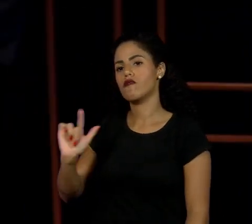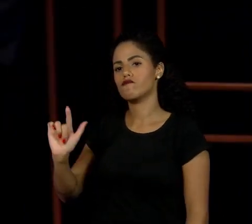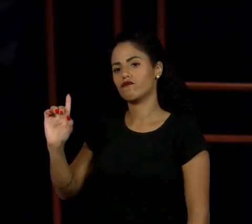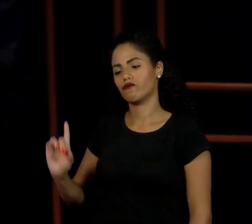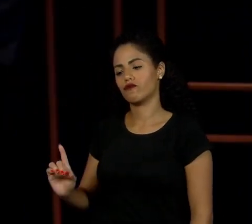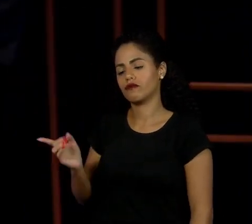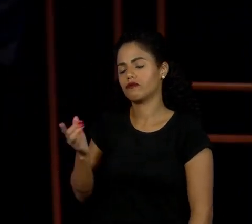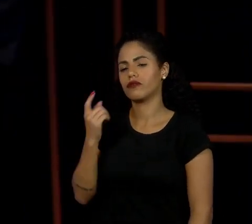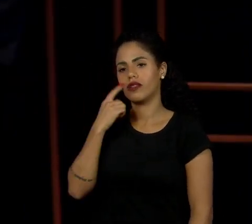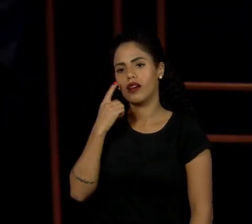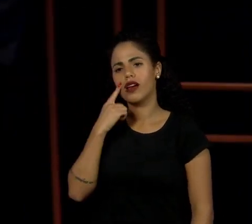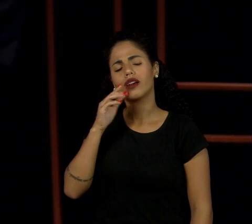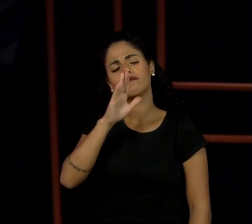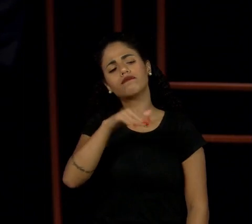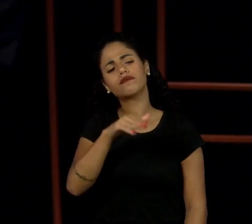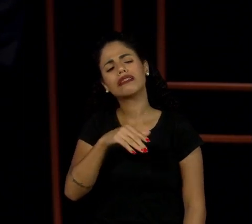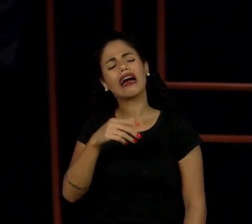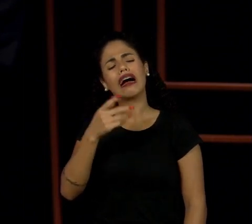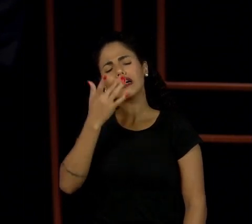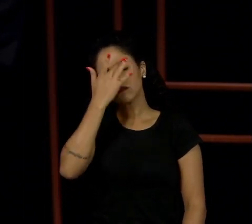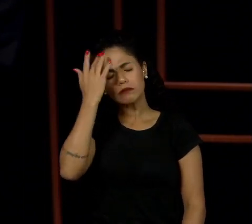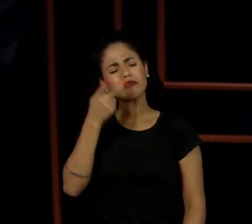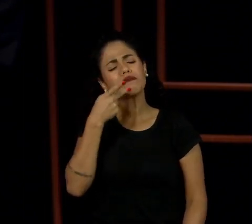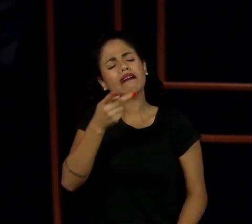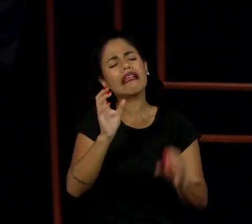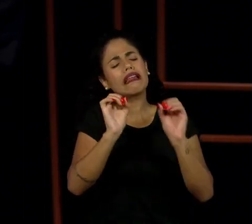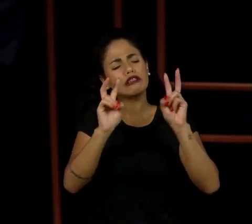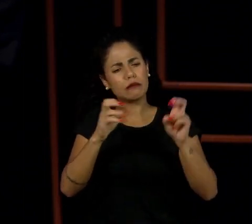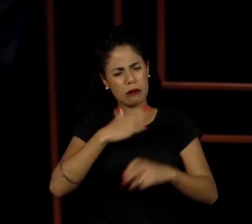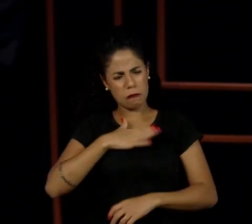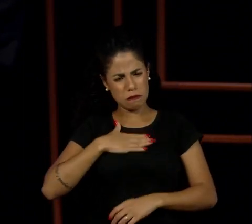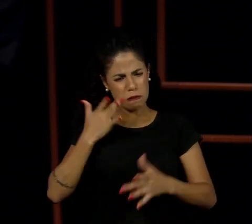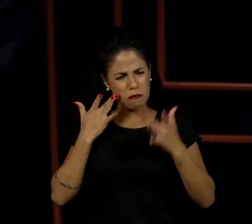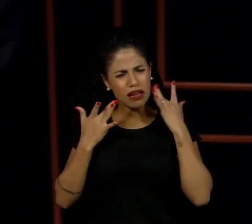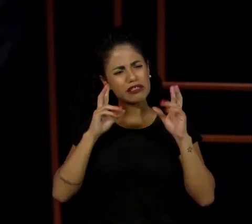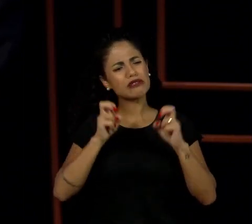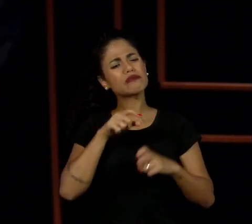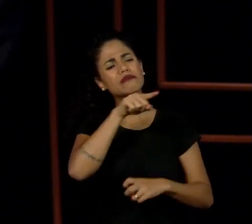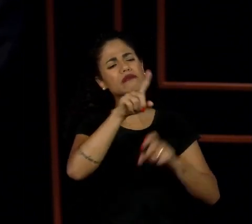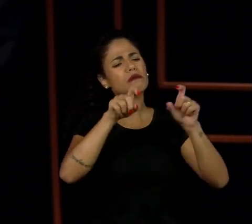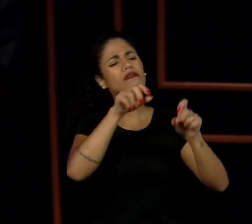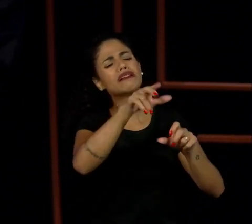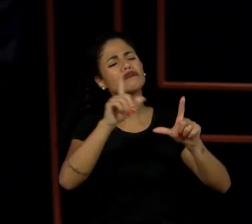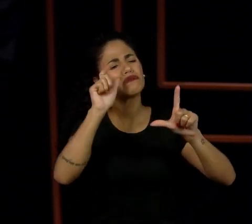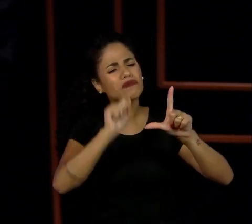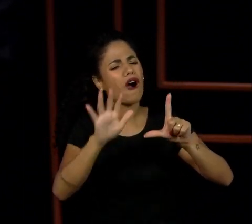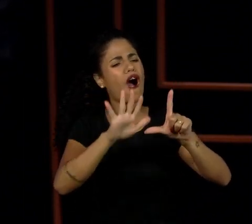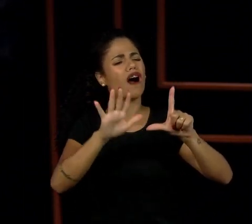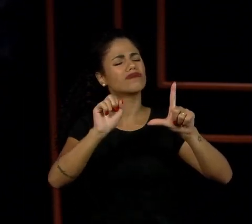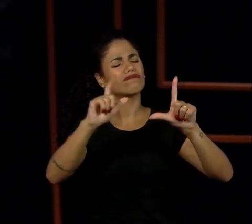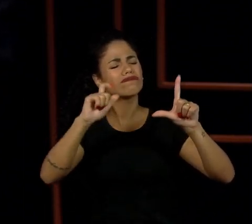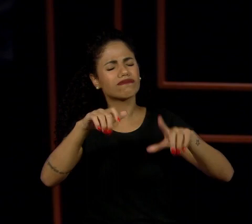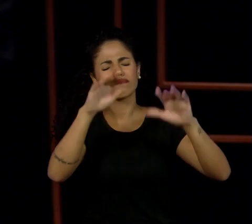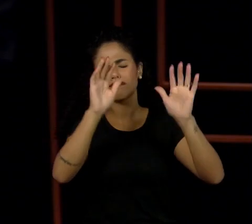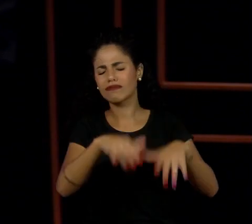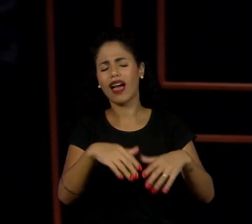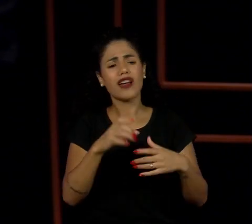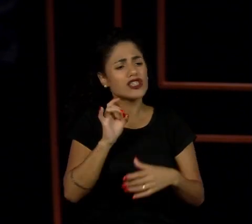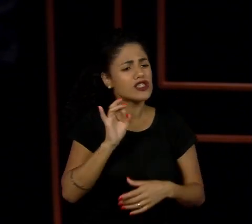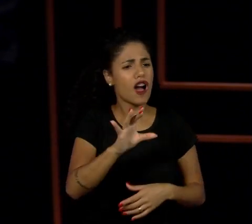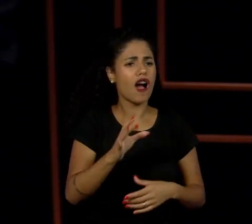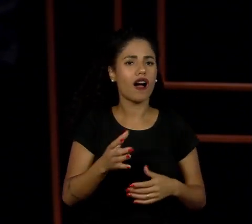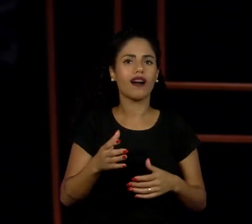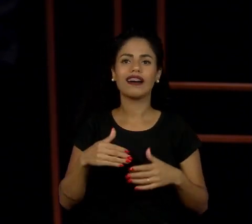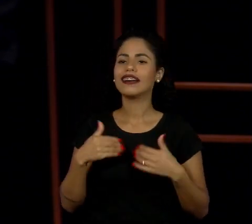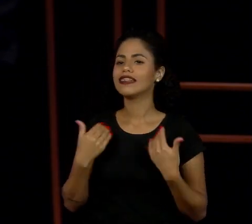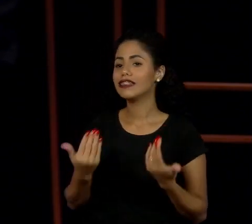assim: Bob, ninguém fala da minha peça, todo mundo só fala desse... A gente falou no telefone, e ela falou, todo mundo só fala desse ensaio.